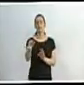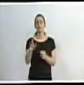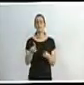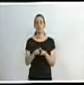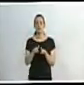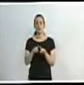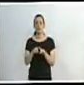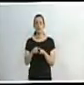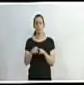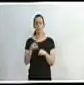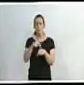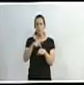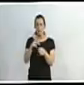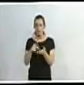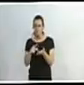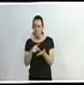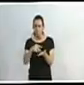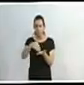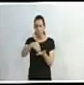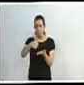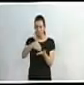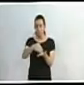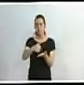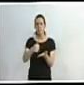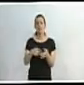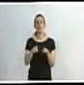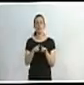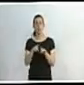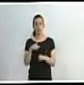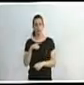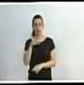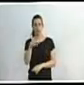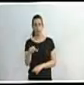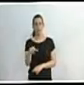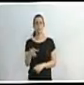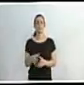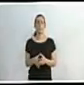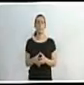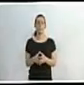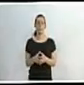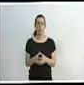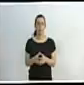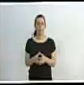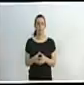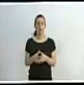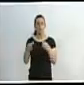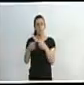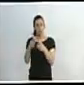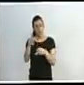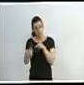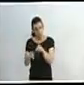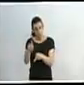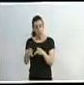por duas empresas. E também existe lá uma concentração muito grande de pessoas que lá